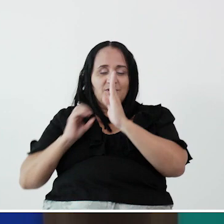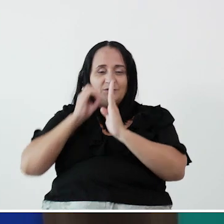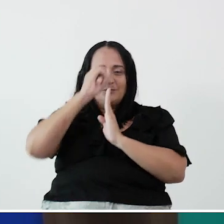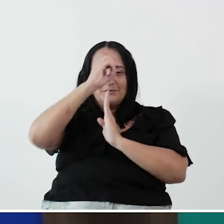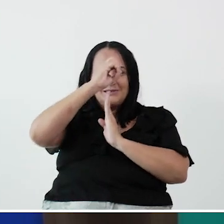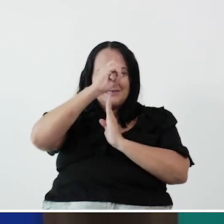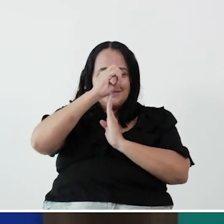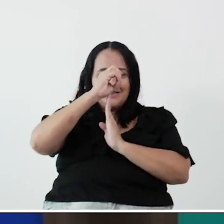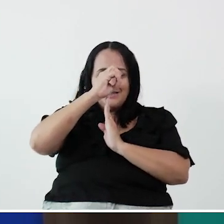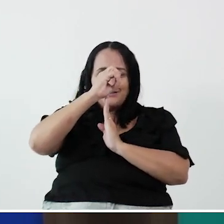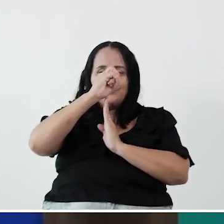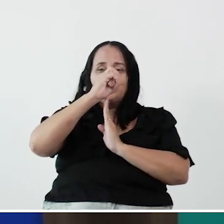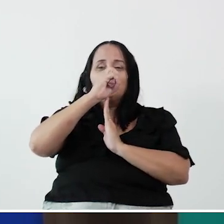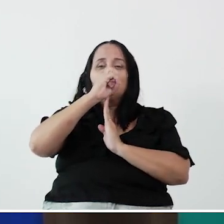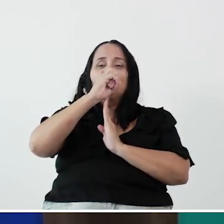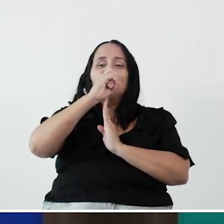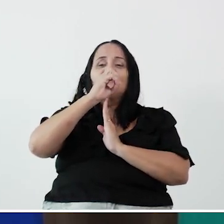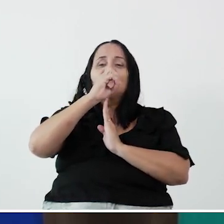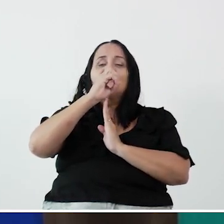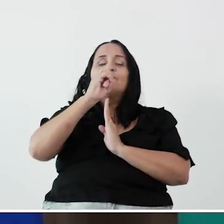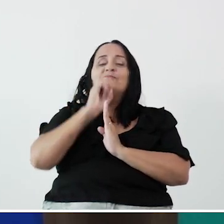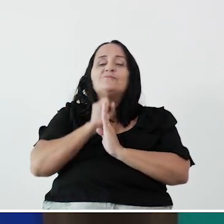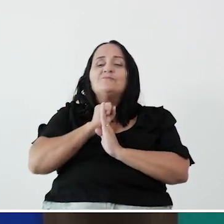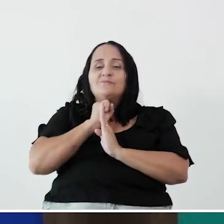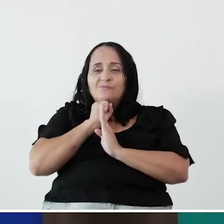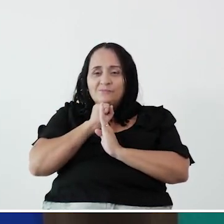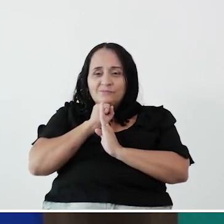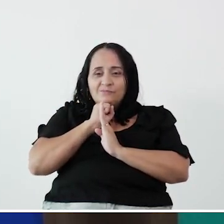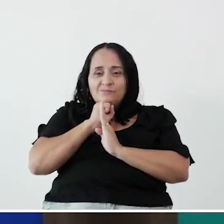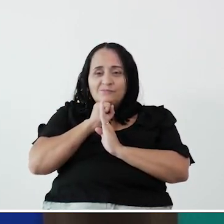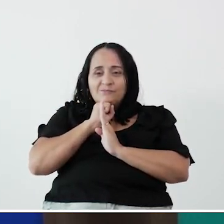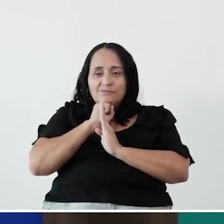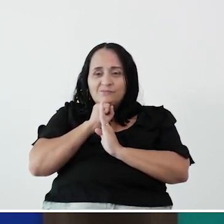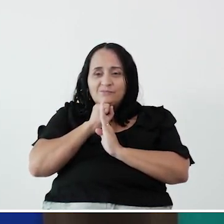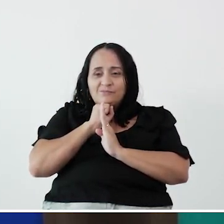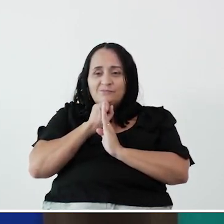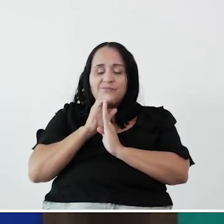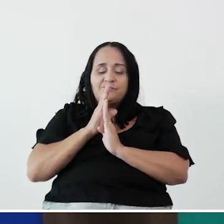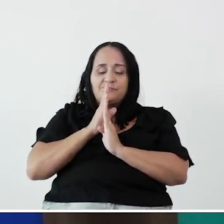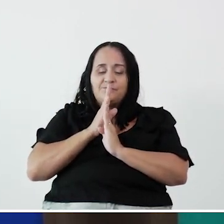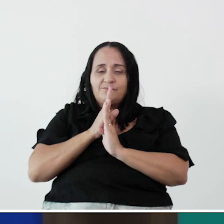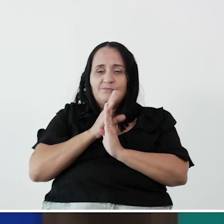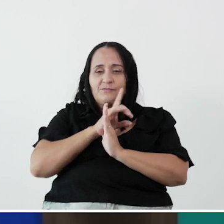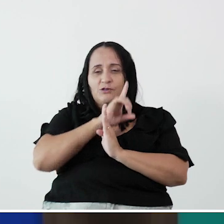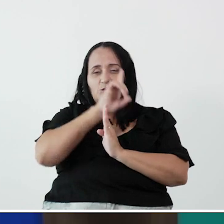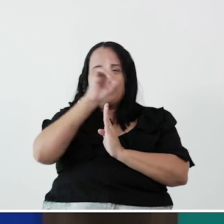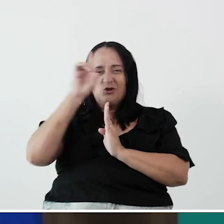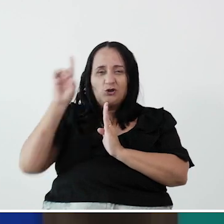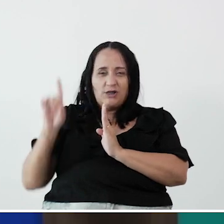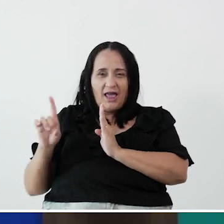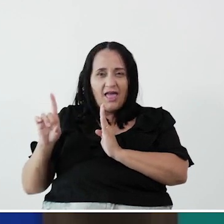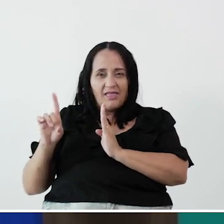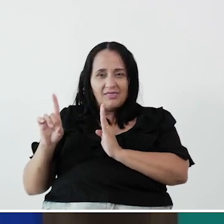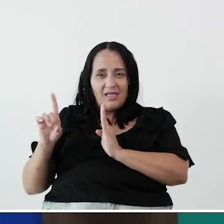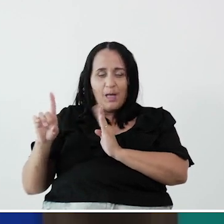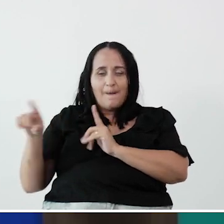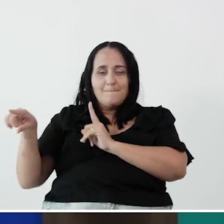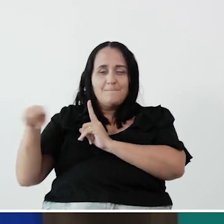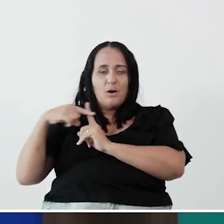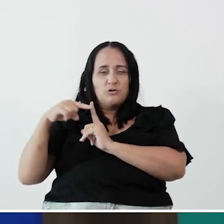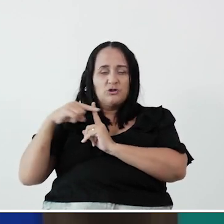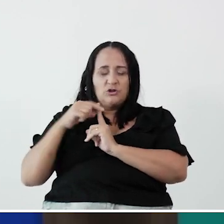0, e à direita do número 0 teremos todos os números, todos os